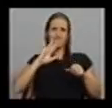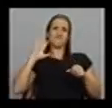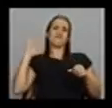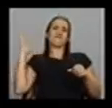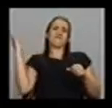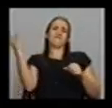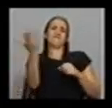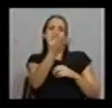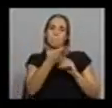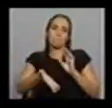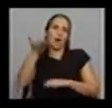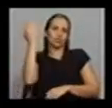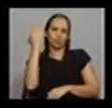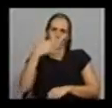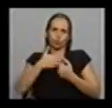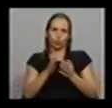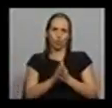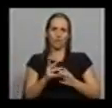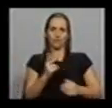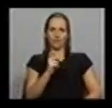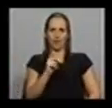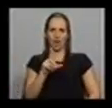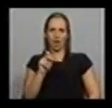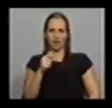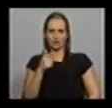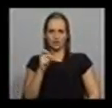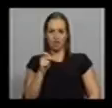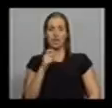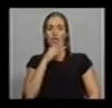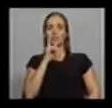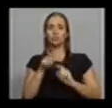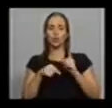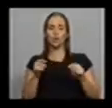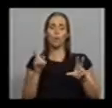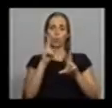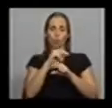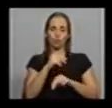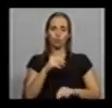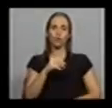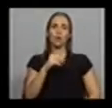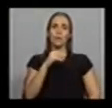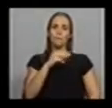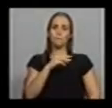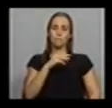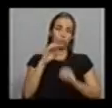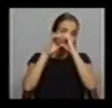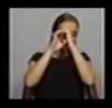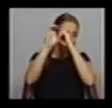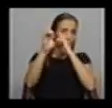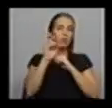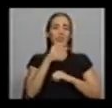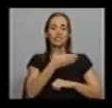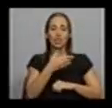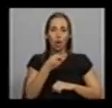própria Via Láctea. E, portanto, a novidade é que o MUSE, o VLT, olhou para 19 quasares e, de acordo com a regra